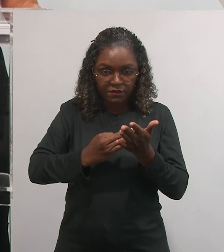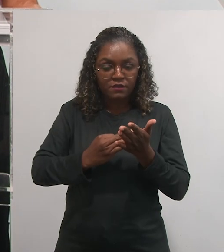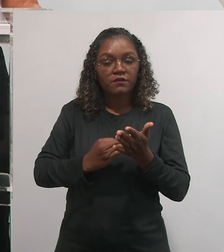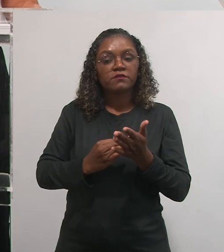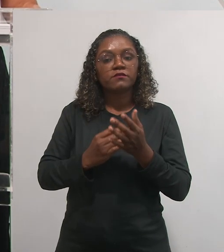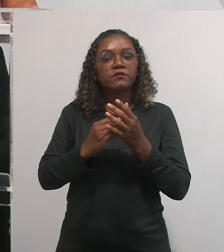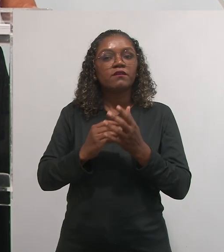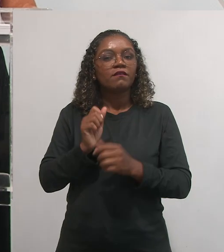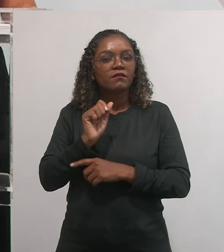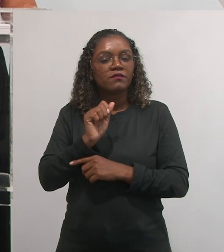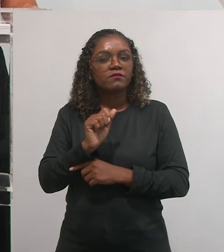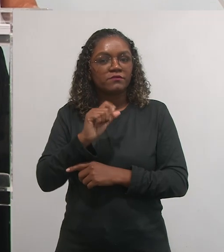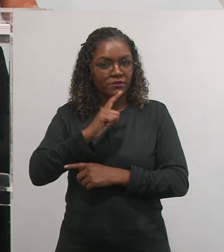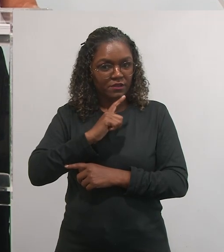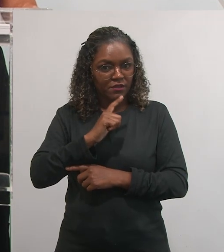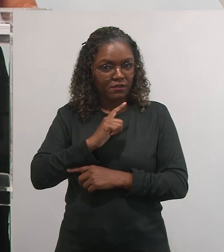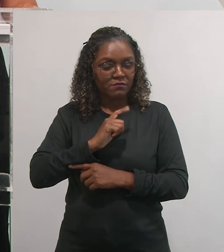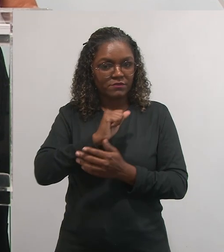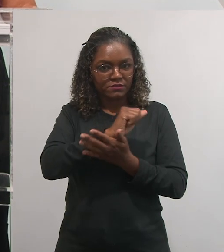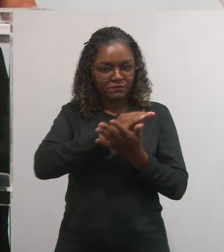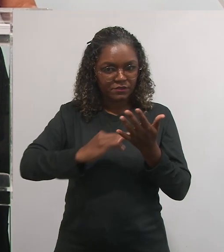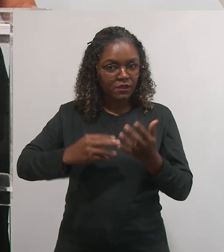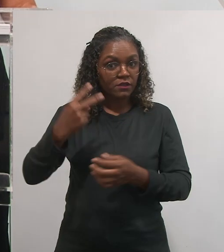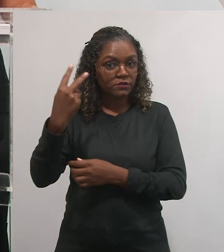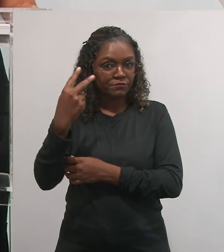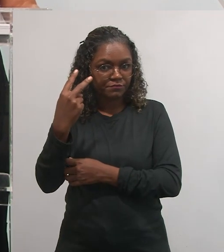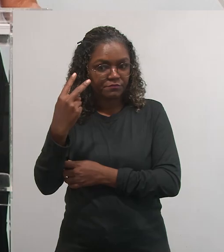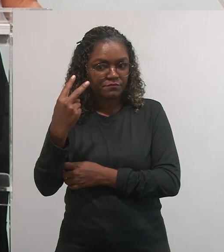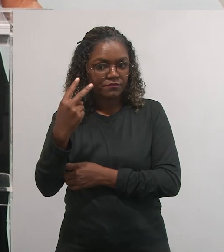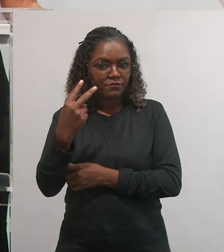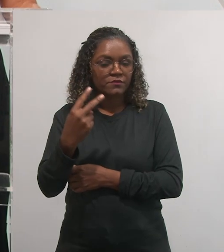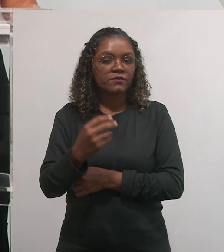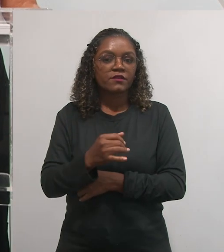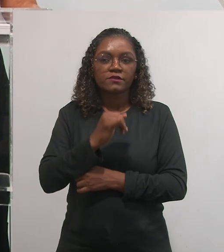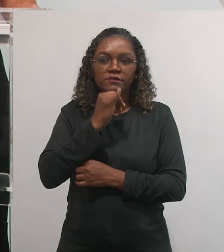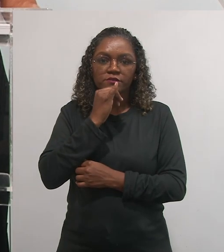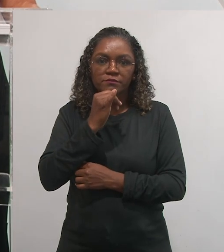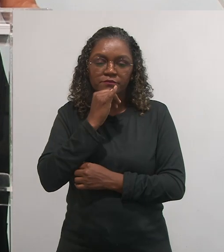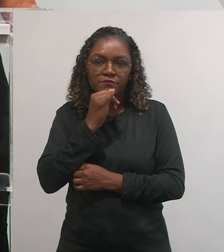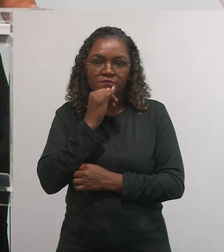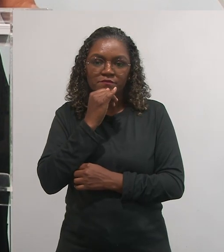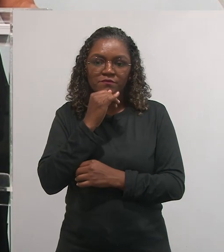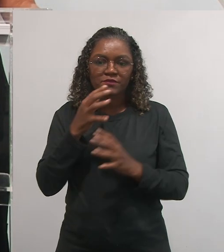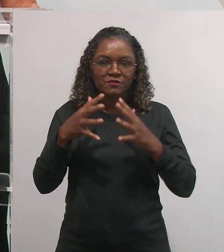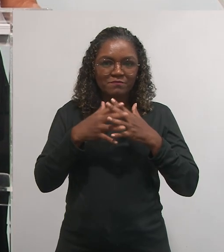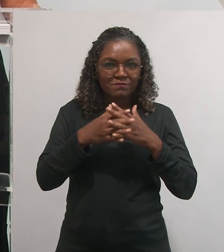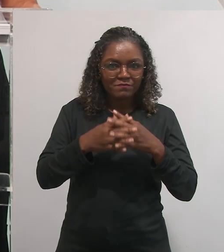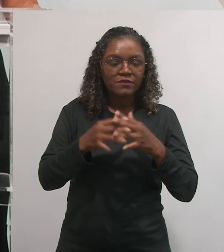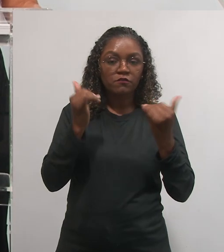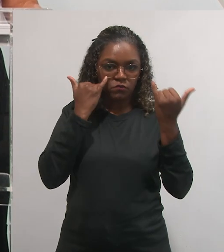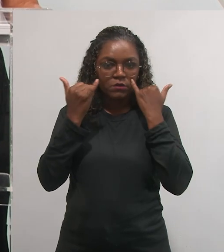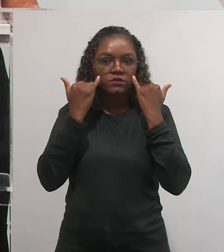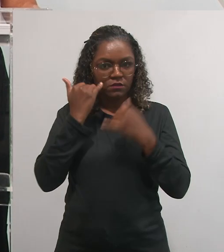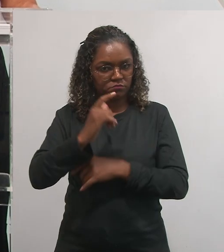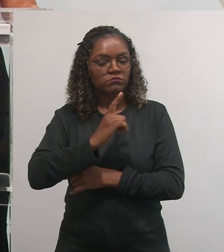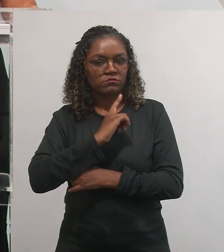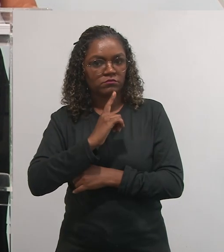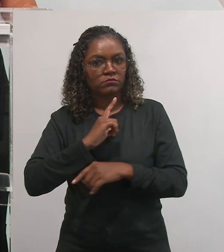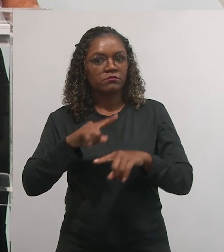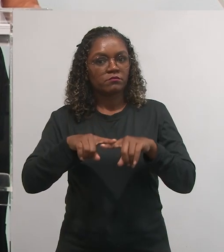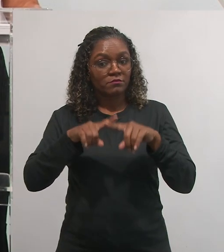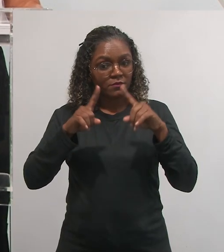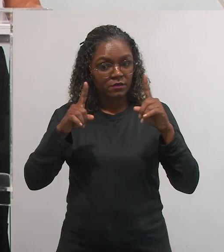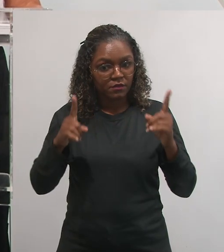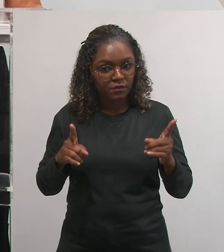atividade lá na atividade de percurso dois que eh tem todas as informações estão no